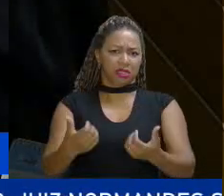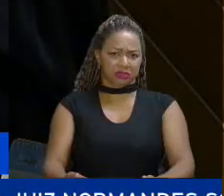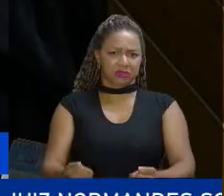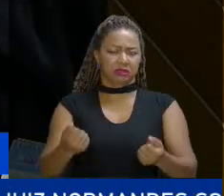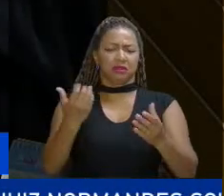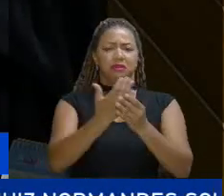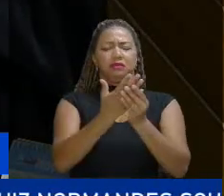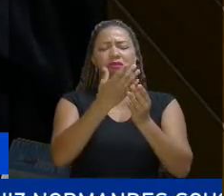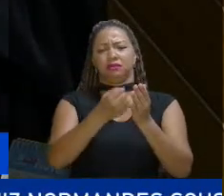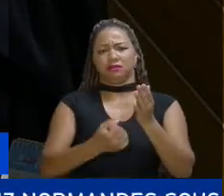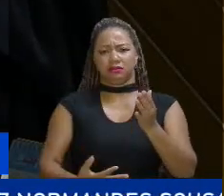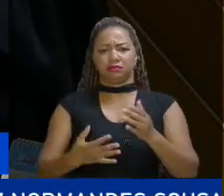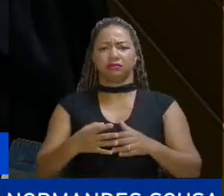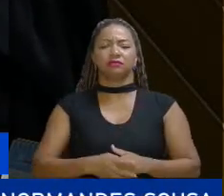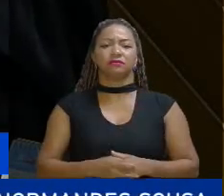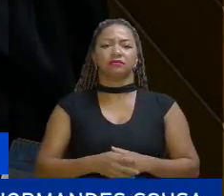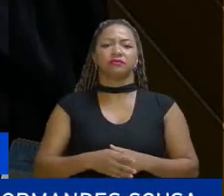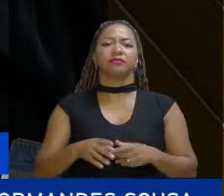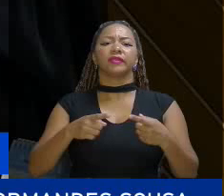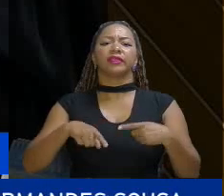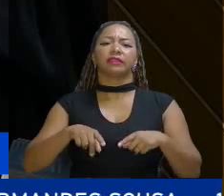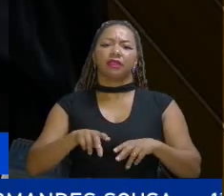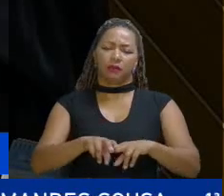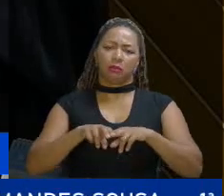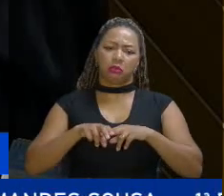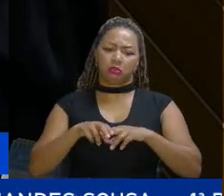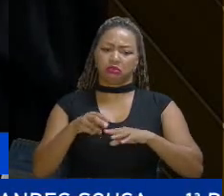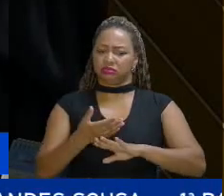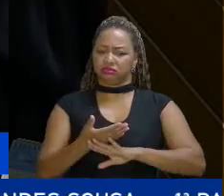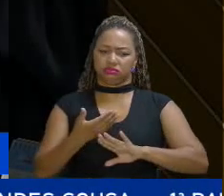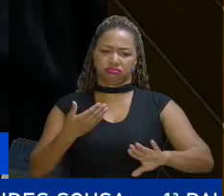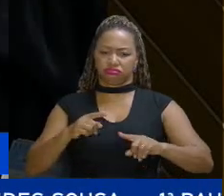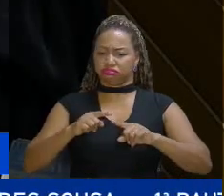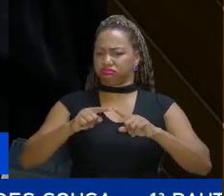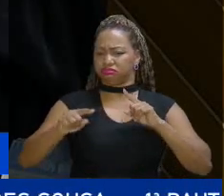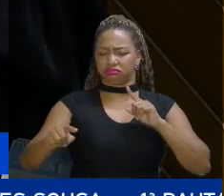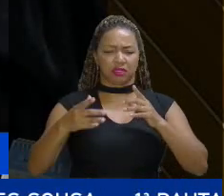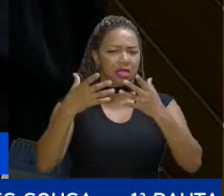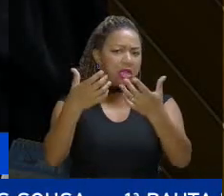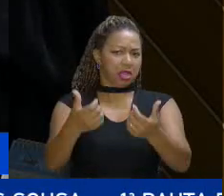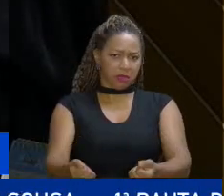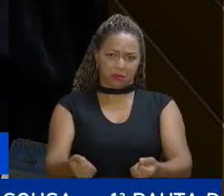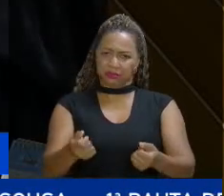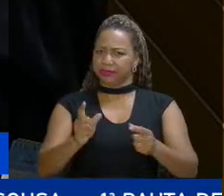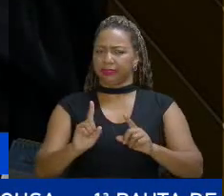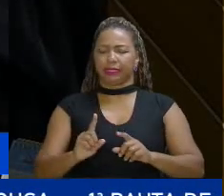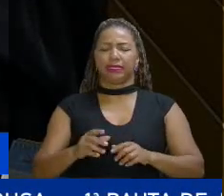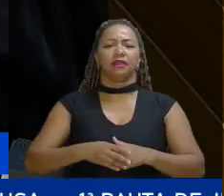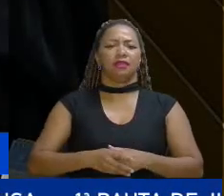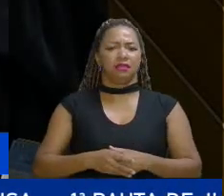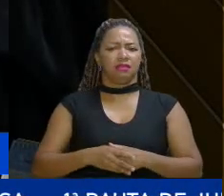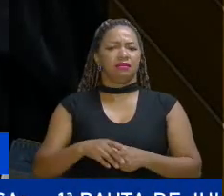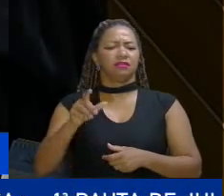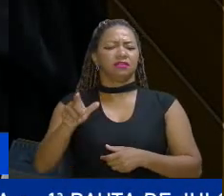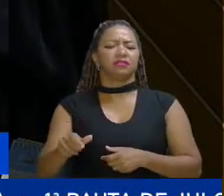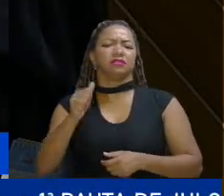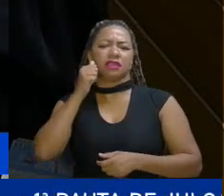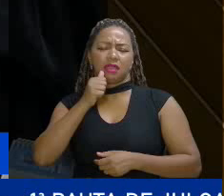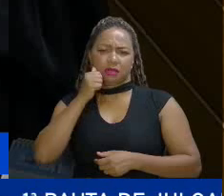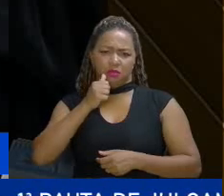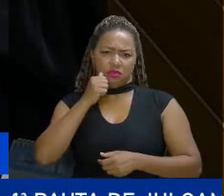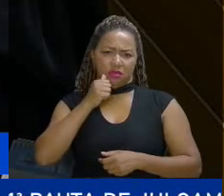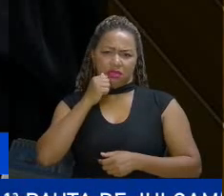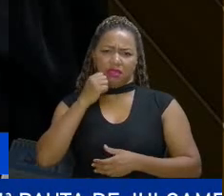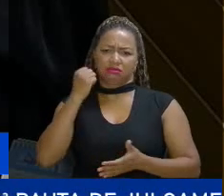sede de embargos de declaração. Então, por tais motivos, eu rejeito os embargos declaratórios de Silvia, protocolizados